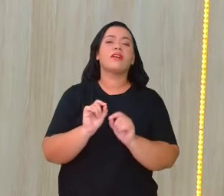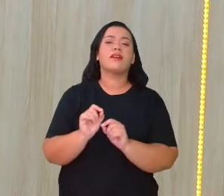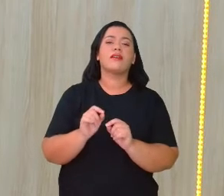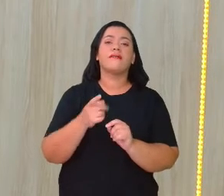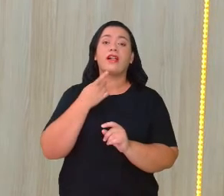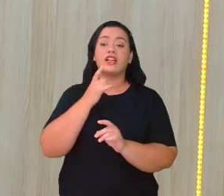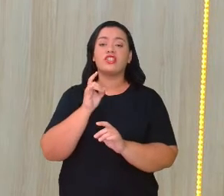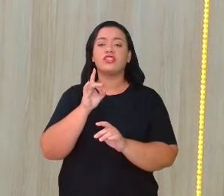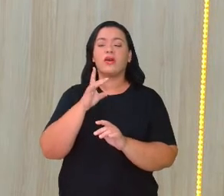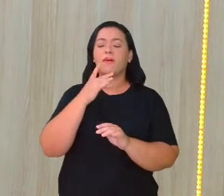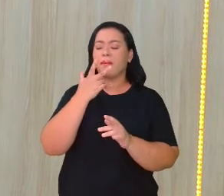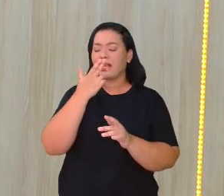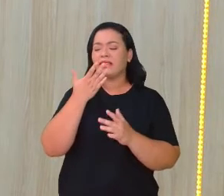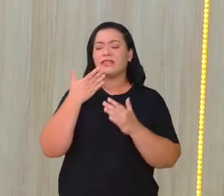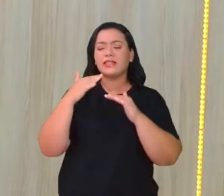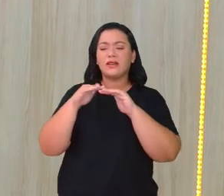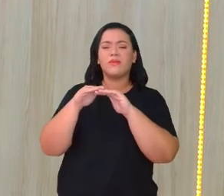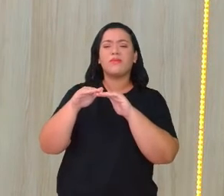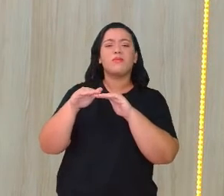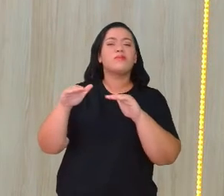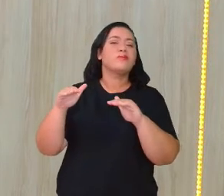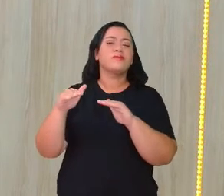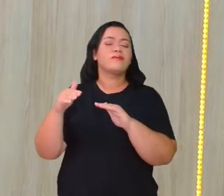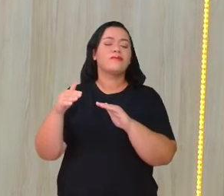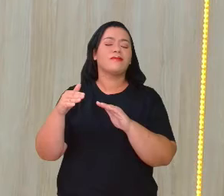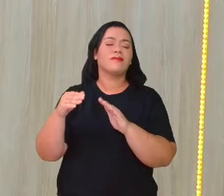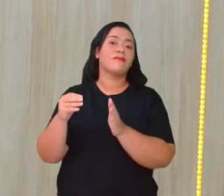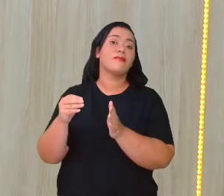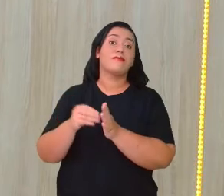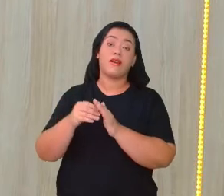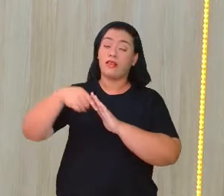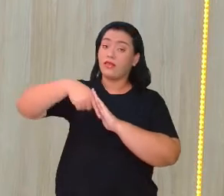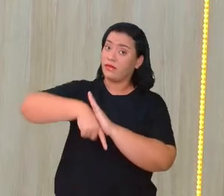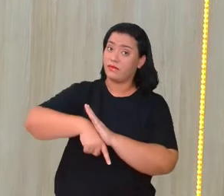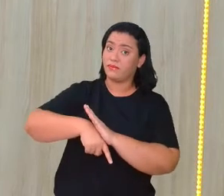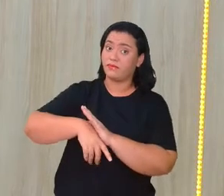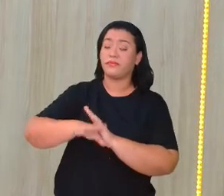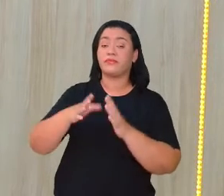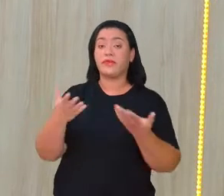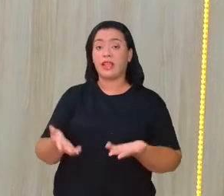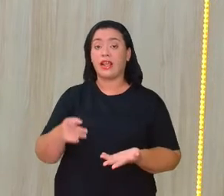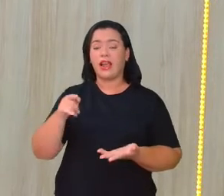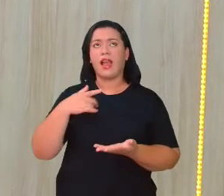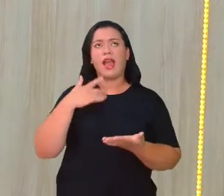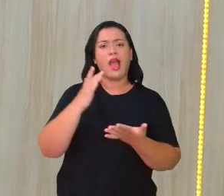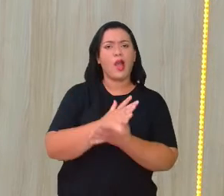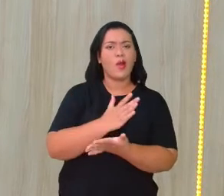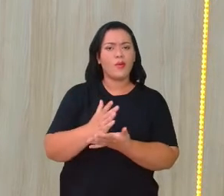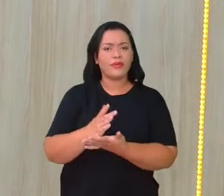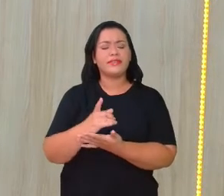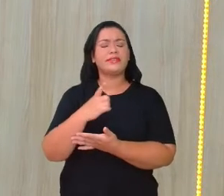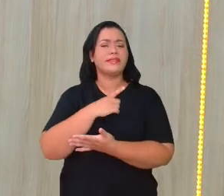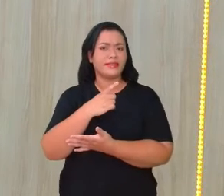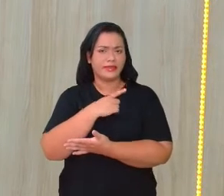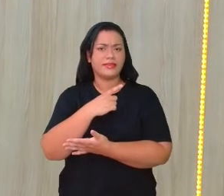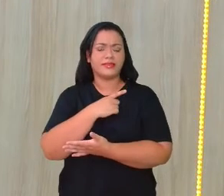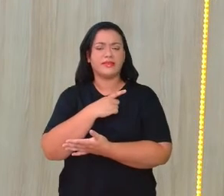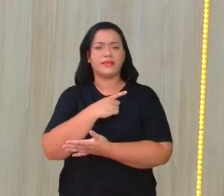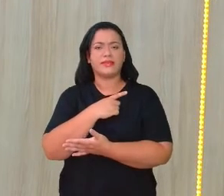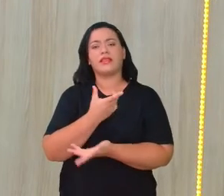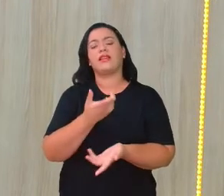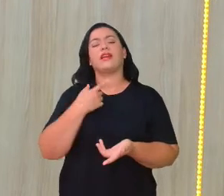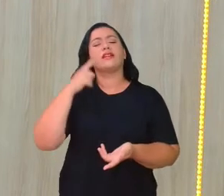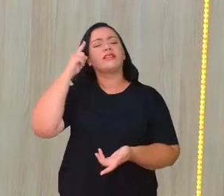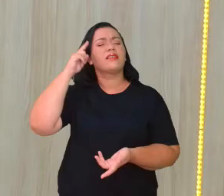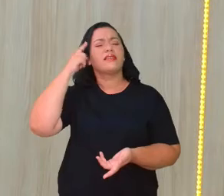tão superficial, porque é um assunto que, por mais que algumas coisas estejam ali dentro do dia a